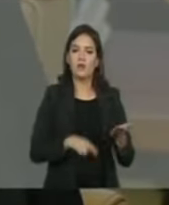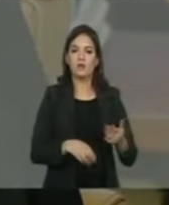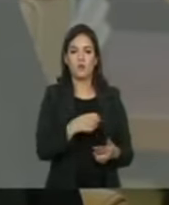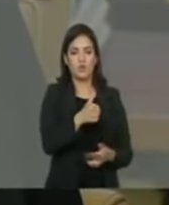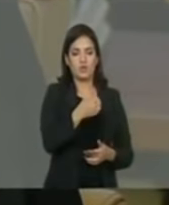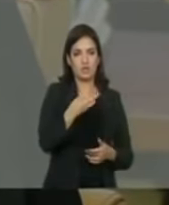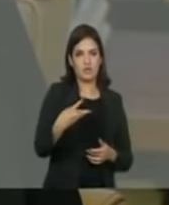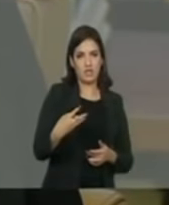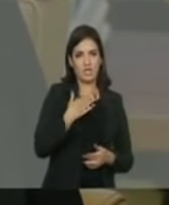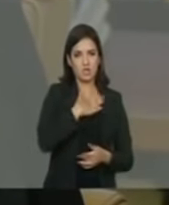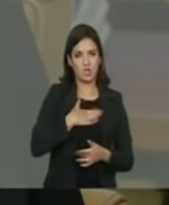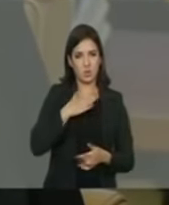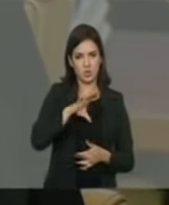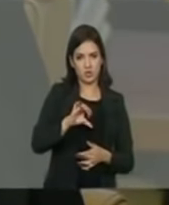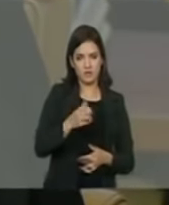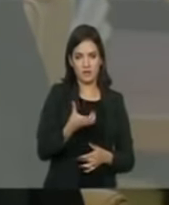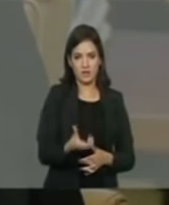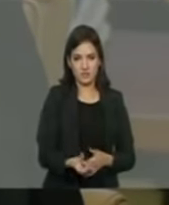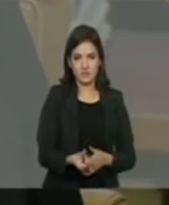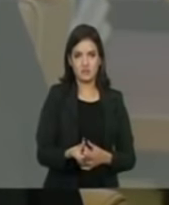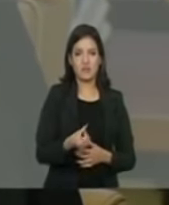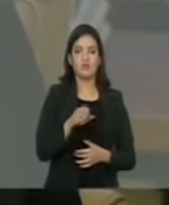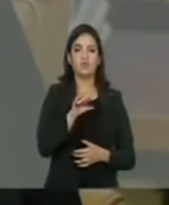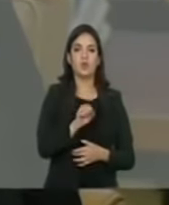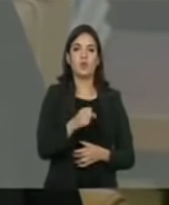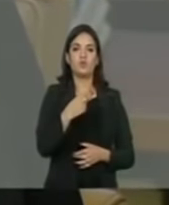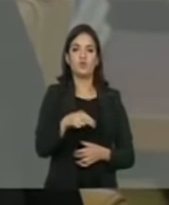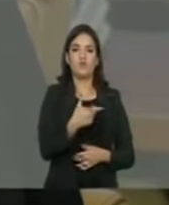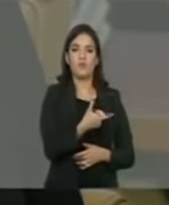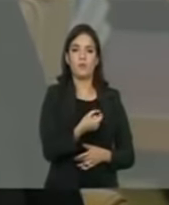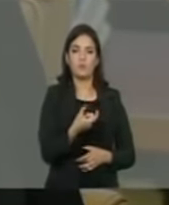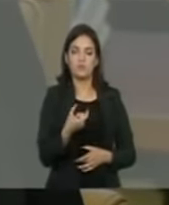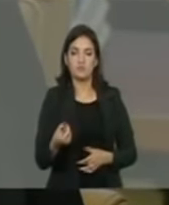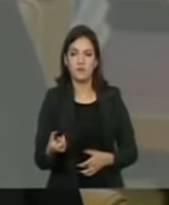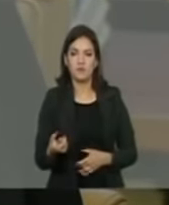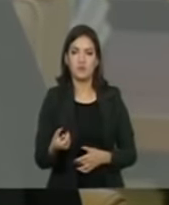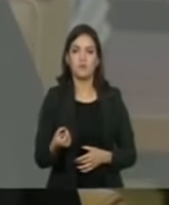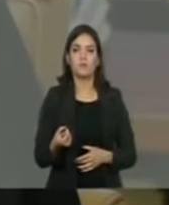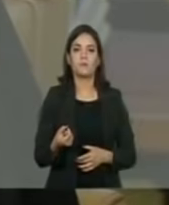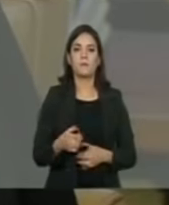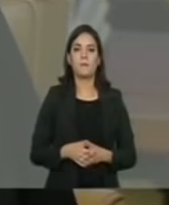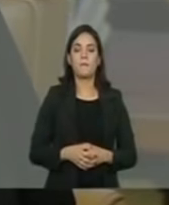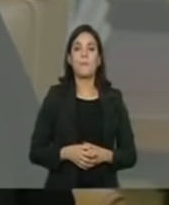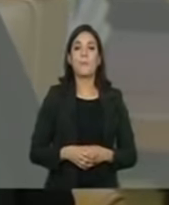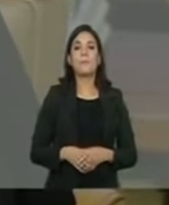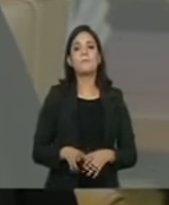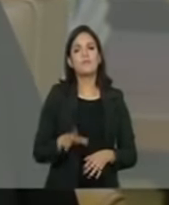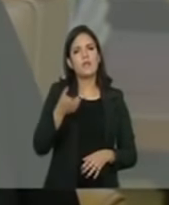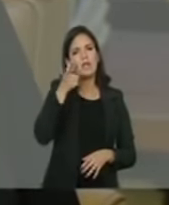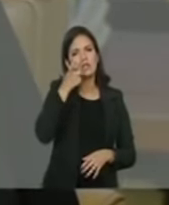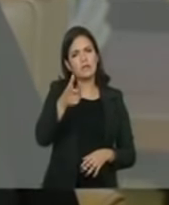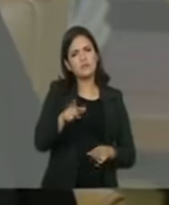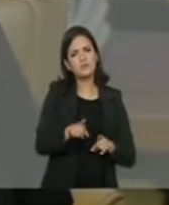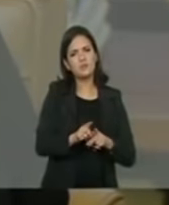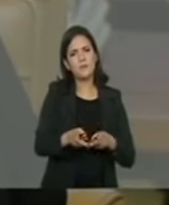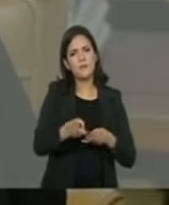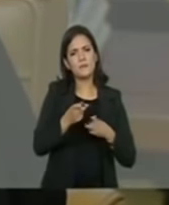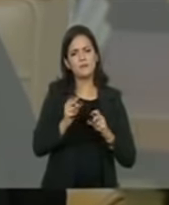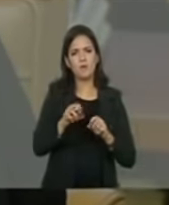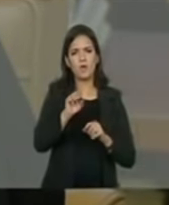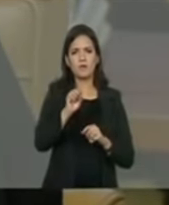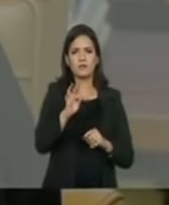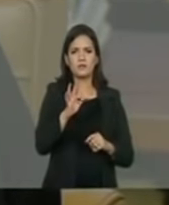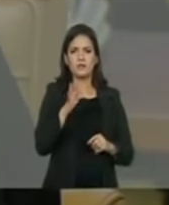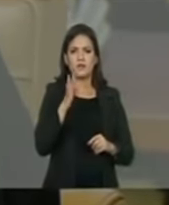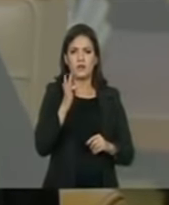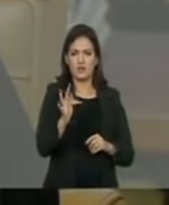em 8 de novembro de 2000 em 14 de dezembro 2004 é interessante observar se o presidente do supremo tribunal federal